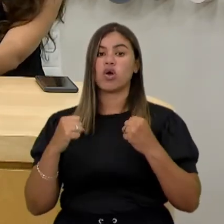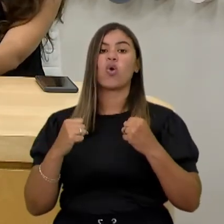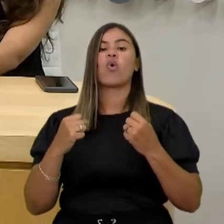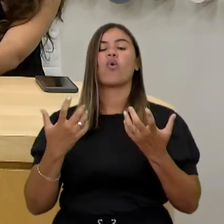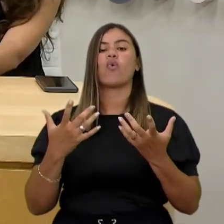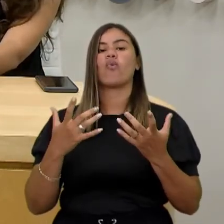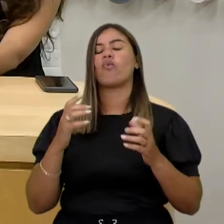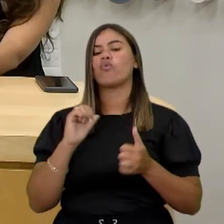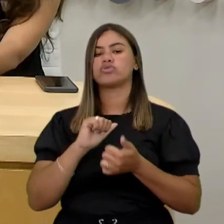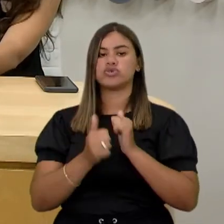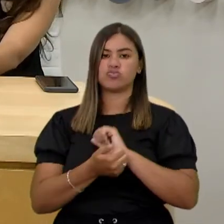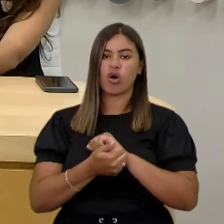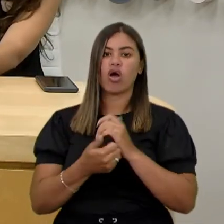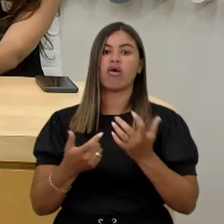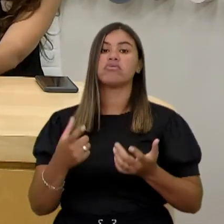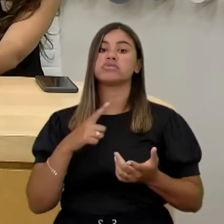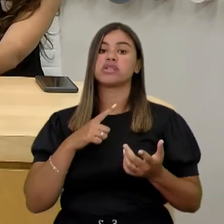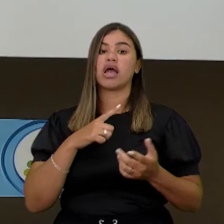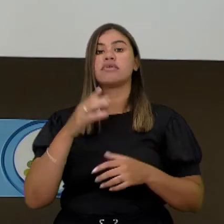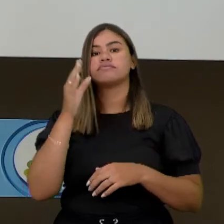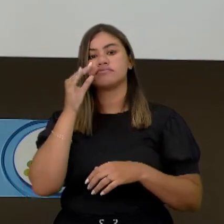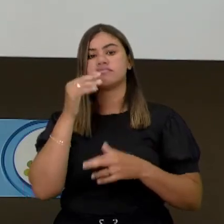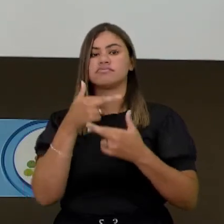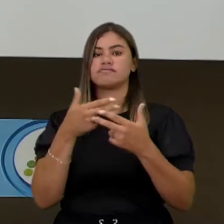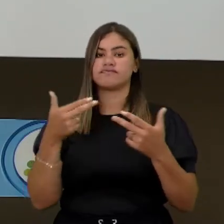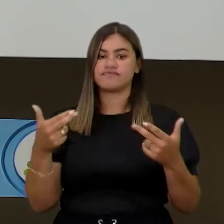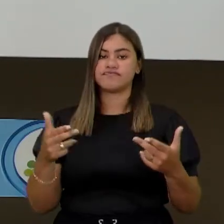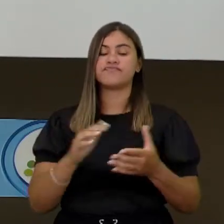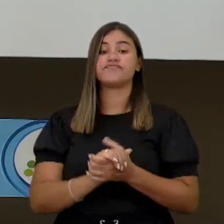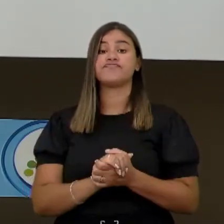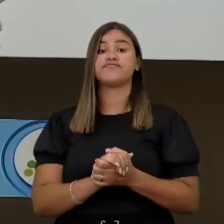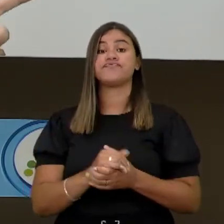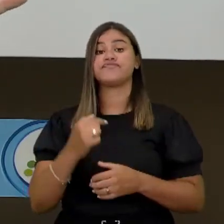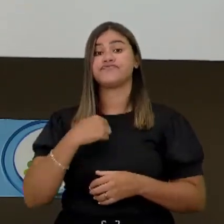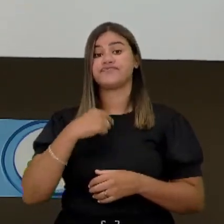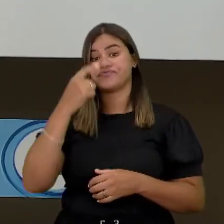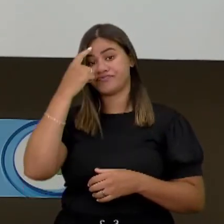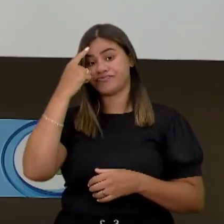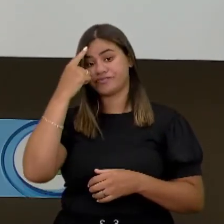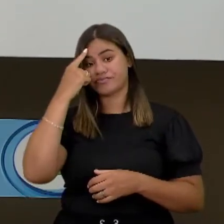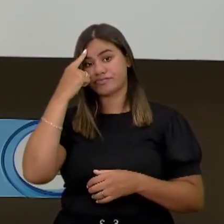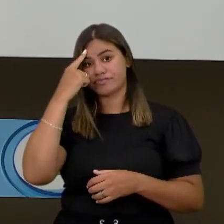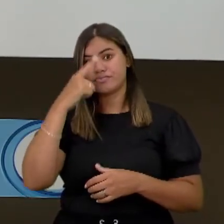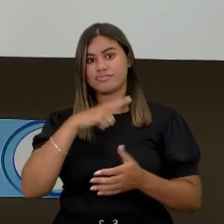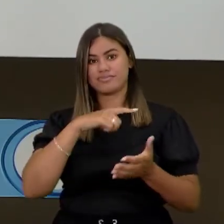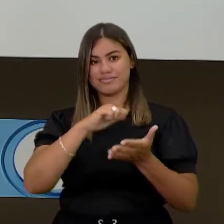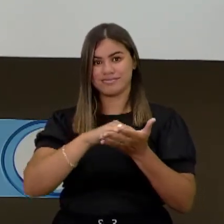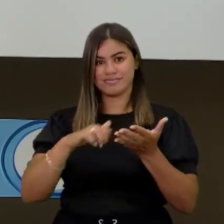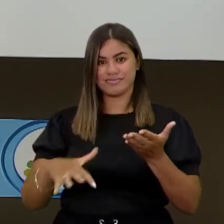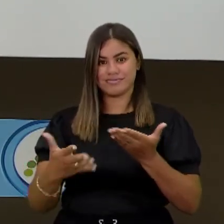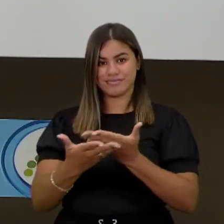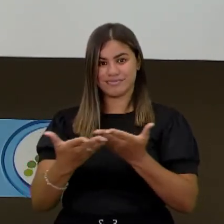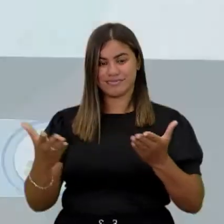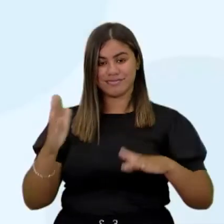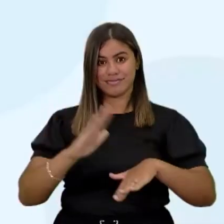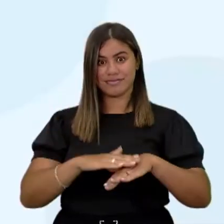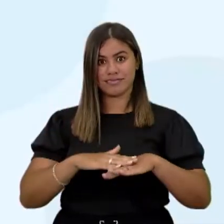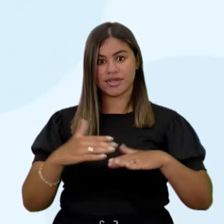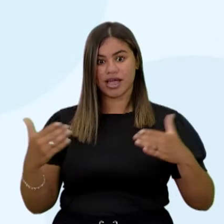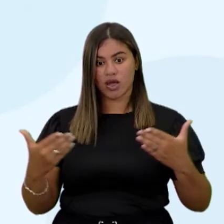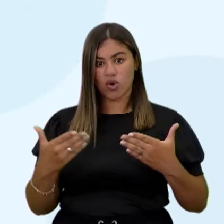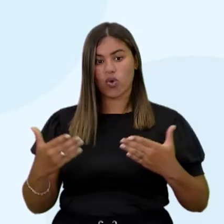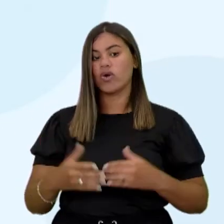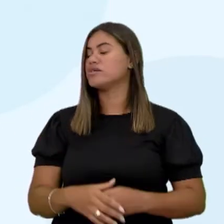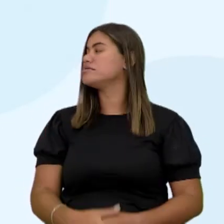interesses aí, né? Então a ideia é pensar esses interesses. E pensando nisso, atividade para vocês fazerem agora, quando terminar